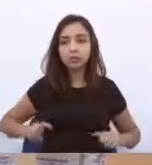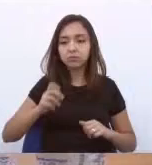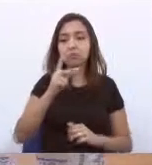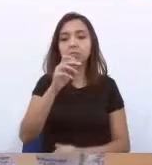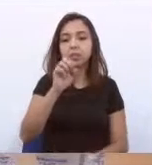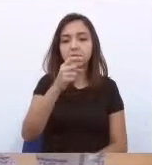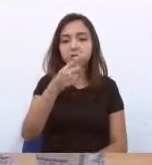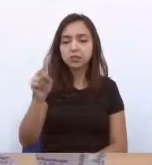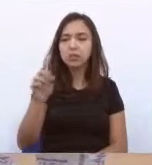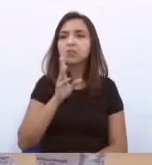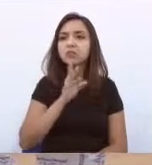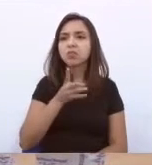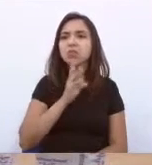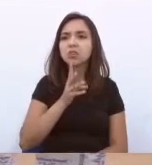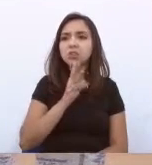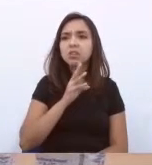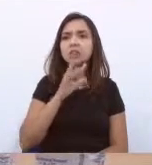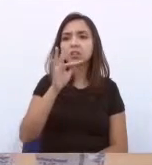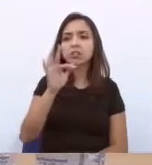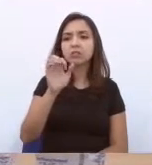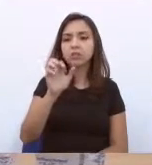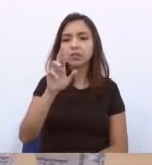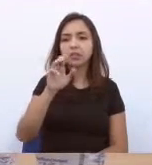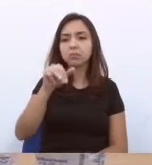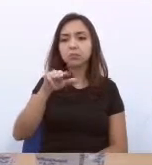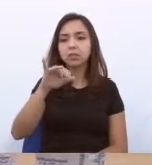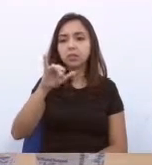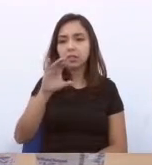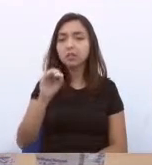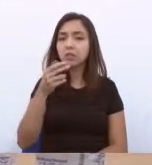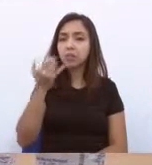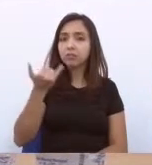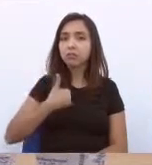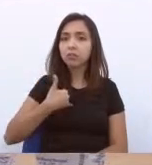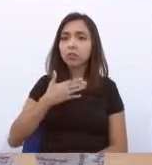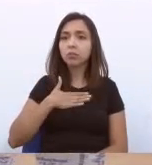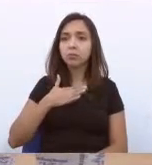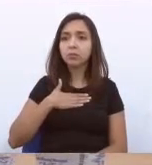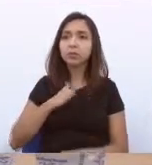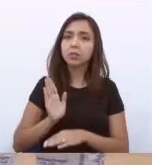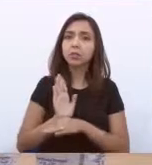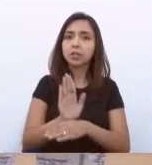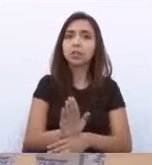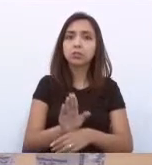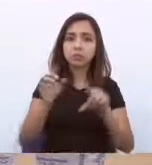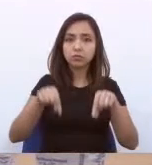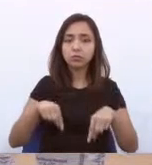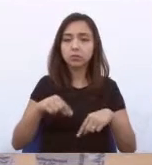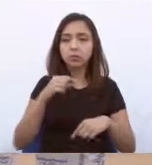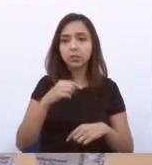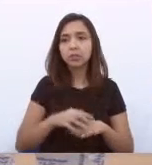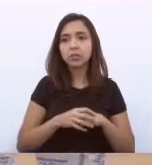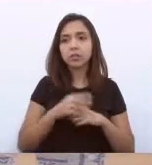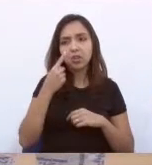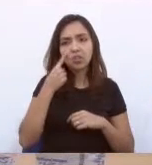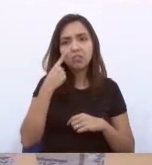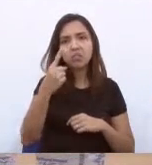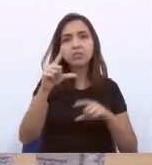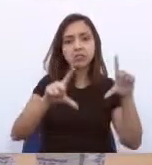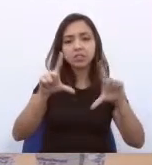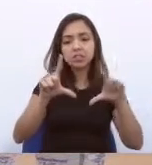Pezão. Vocês conhecem o Pezão, o Firmino. E o Pezão afirmou para mim que ia ajudar. Ia falar, não, eu vi você